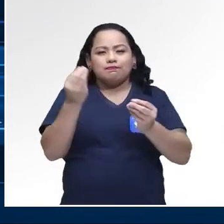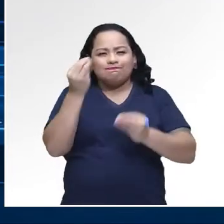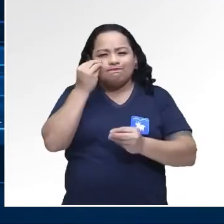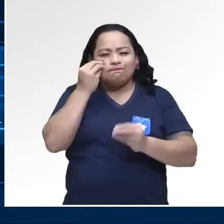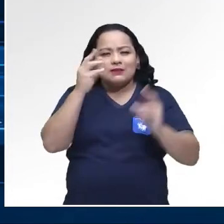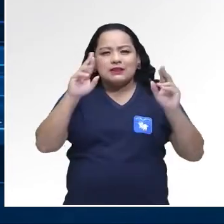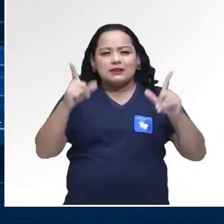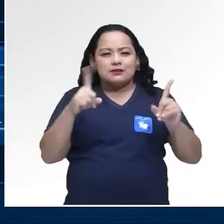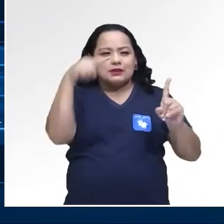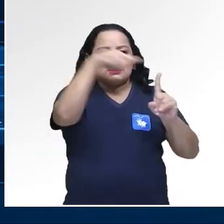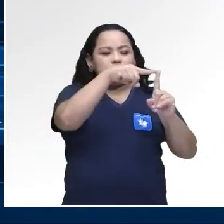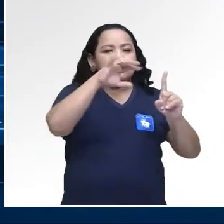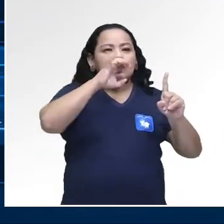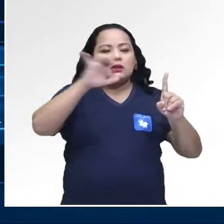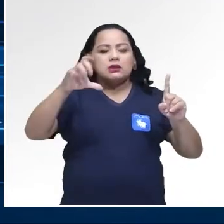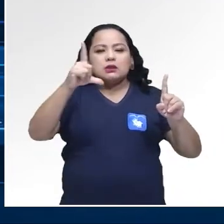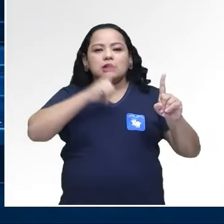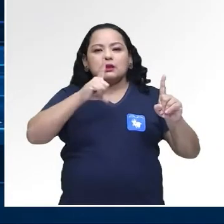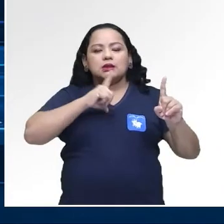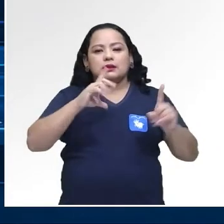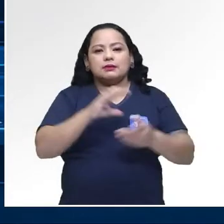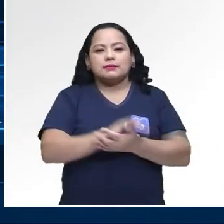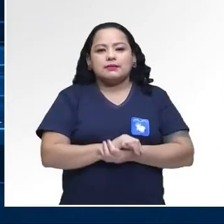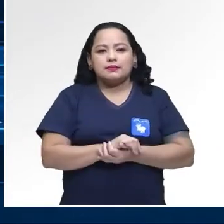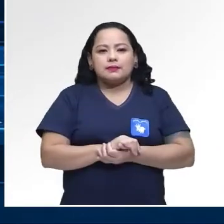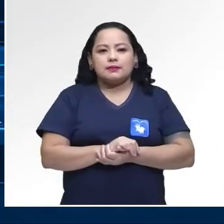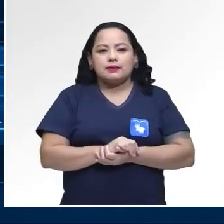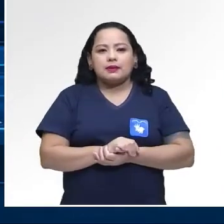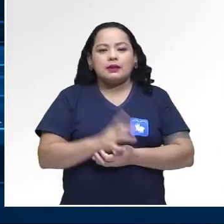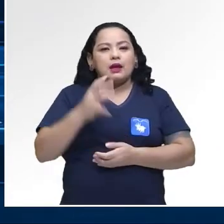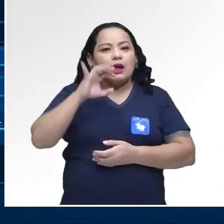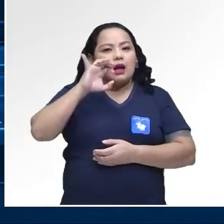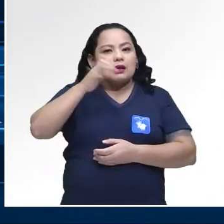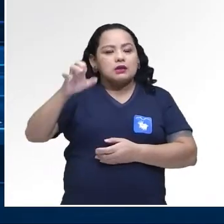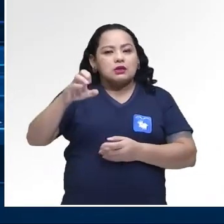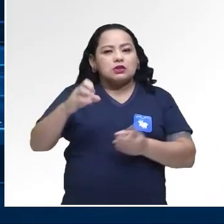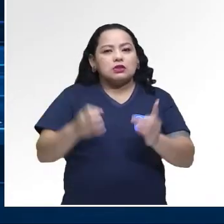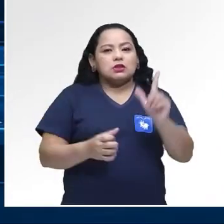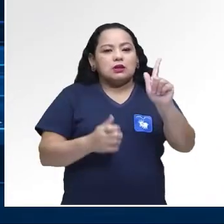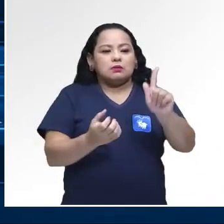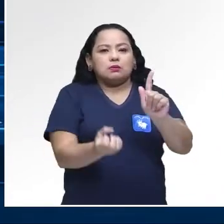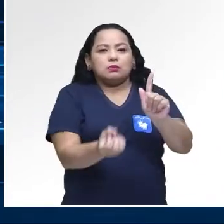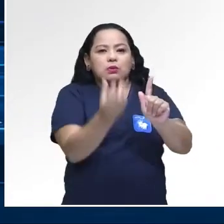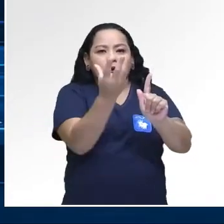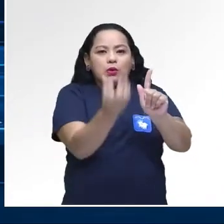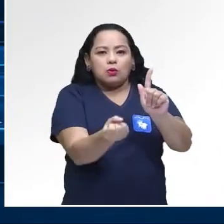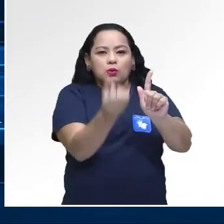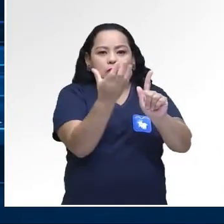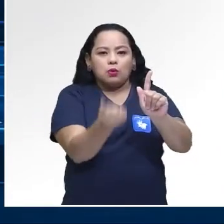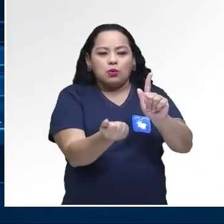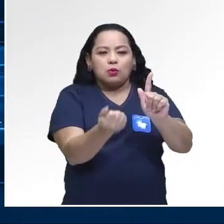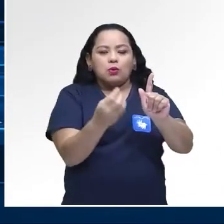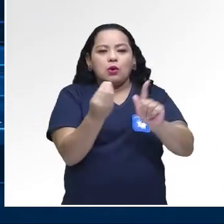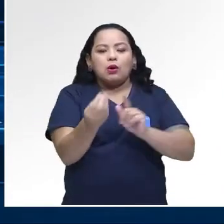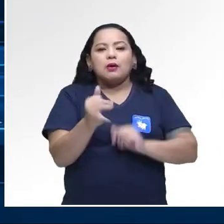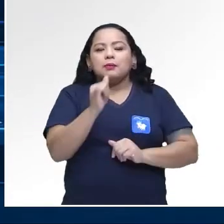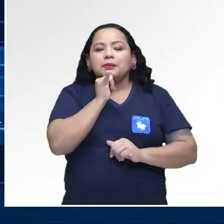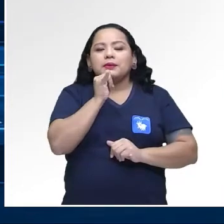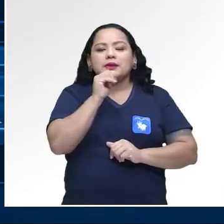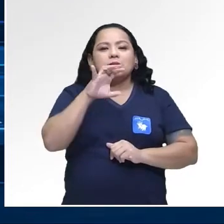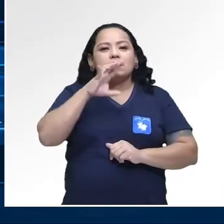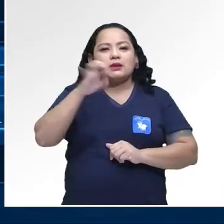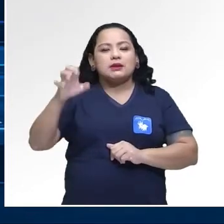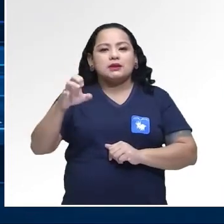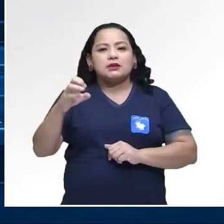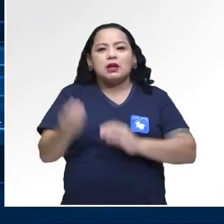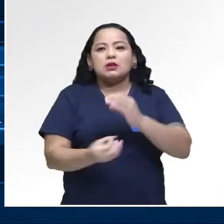diferentes tipos de energia nesse caso. A energia gravitacional, como por exemplo a energia que vem ali da